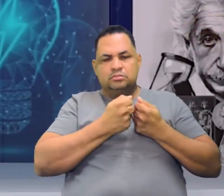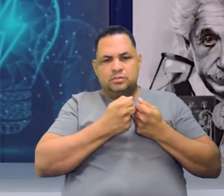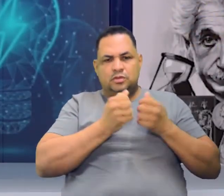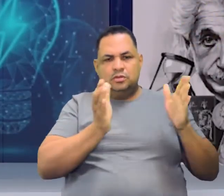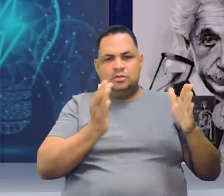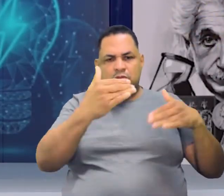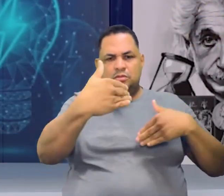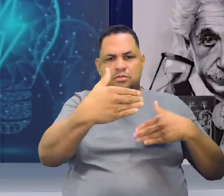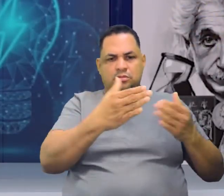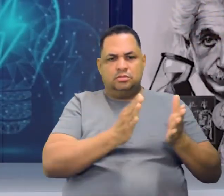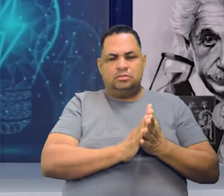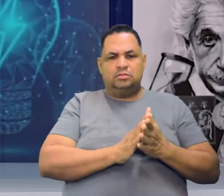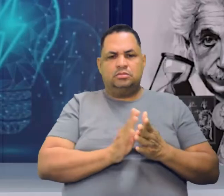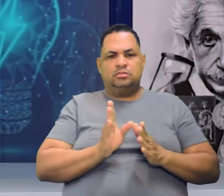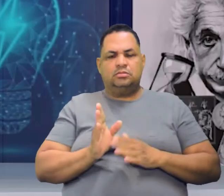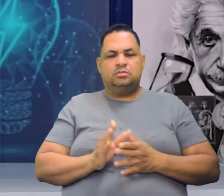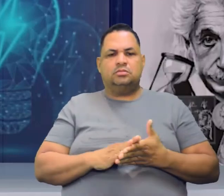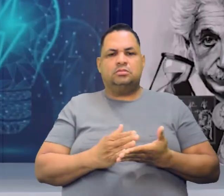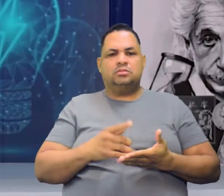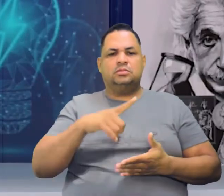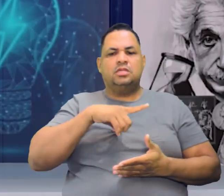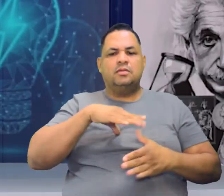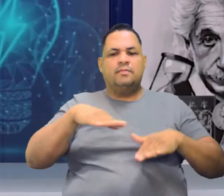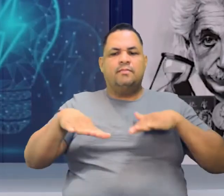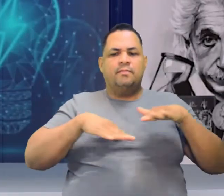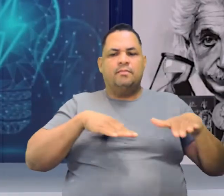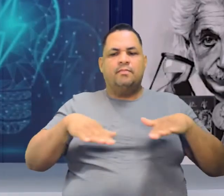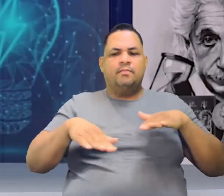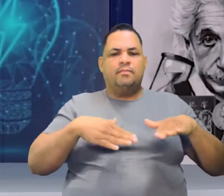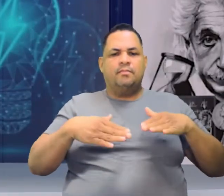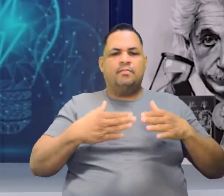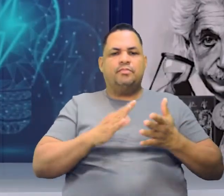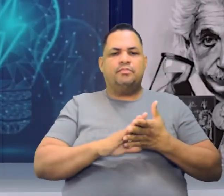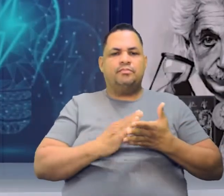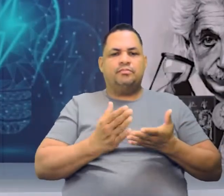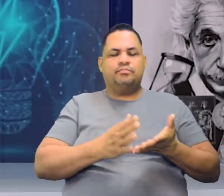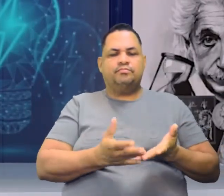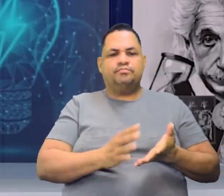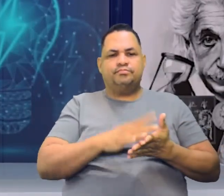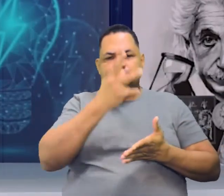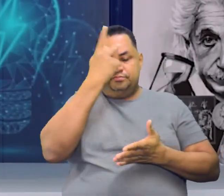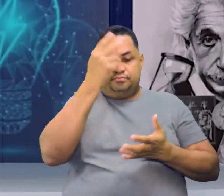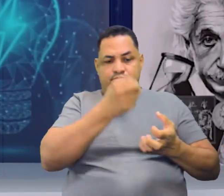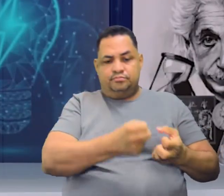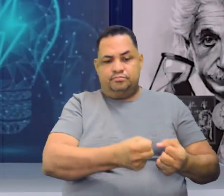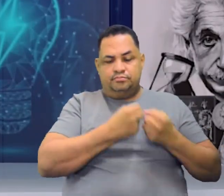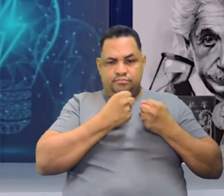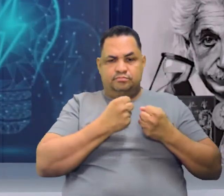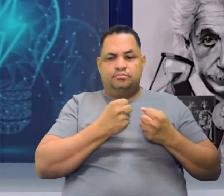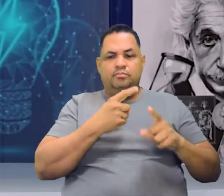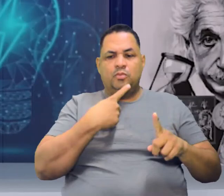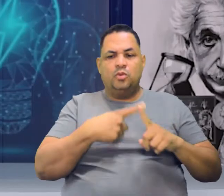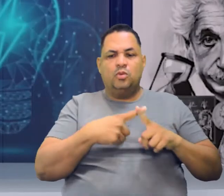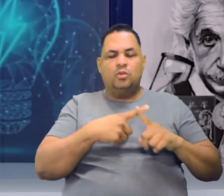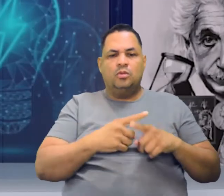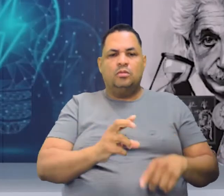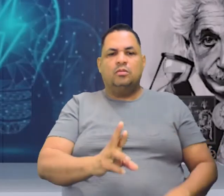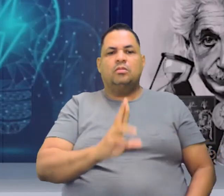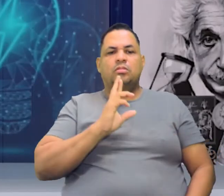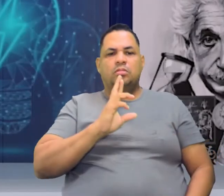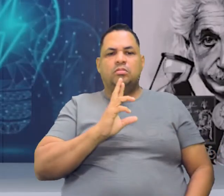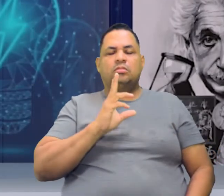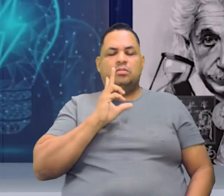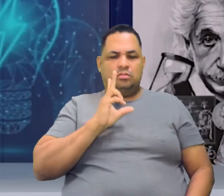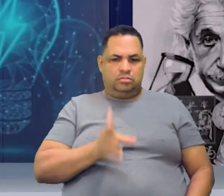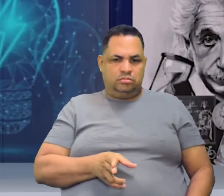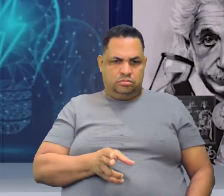sentido, a caixa ela vai se movimentar no sentido que as pessoas estão puxando, porque a resultante vai para o mesmo